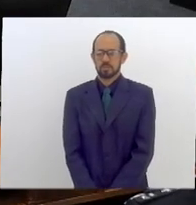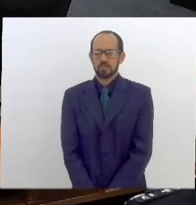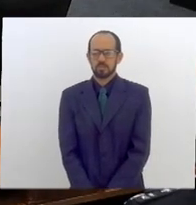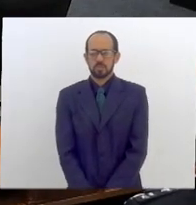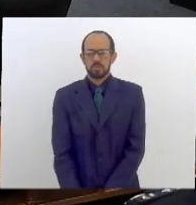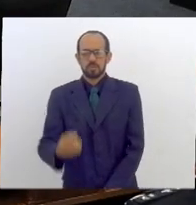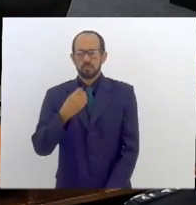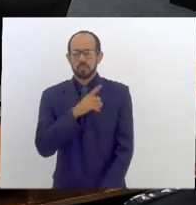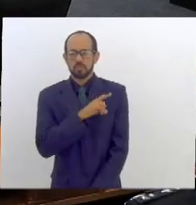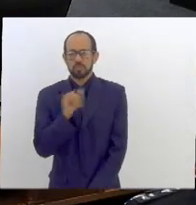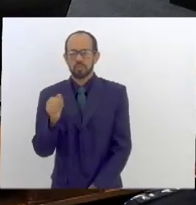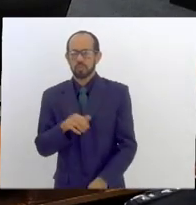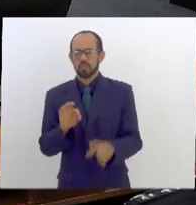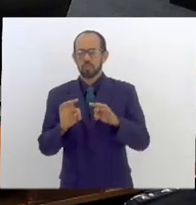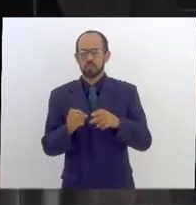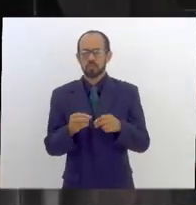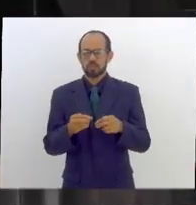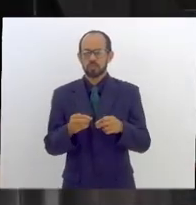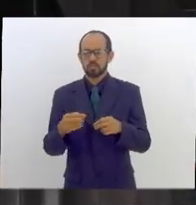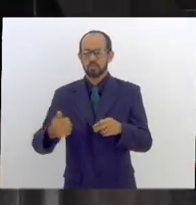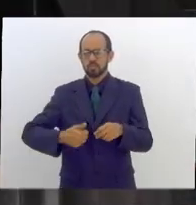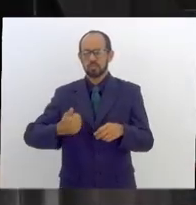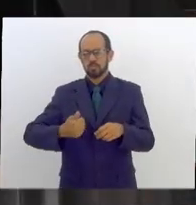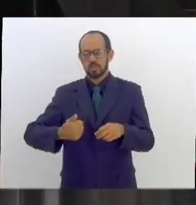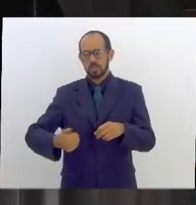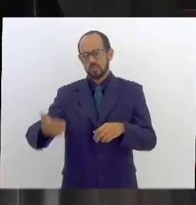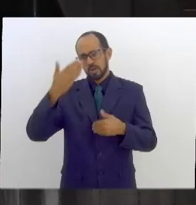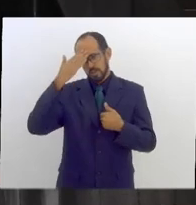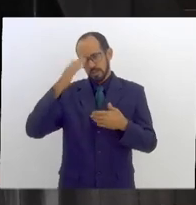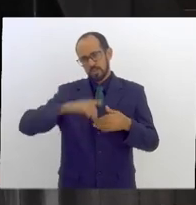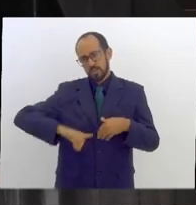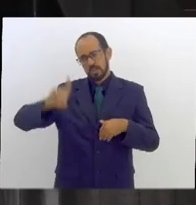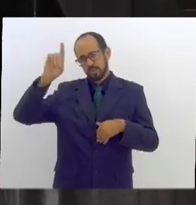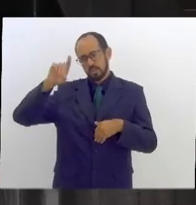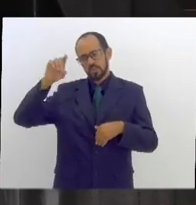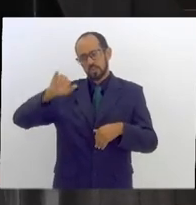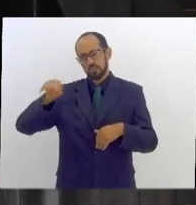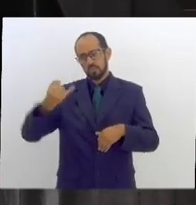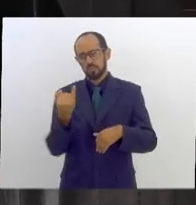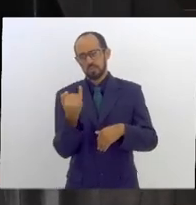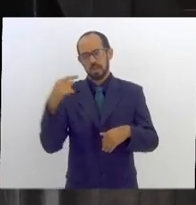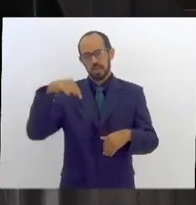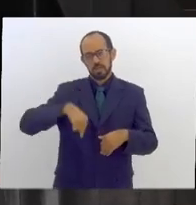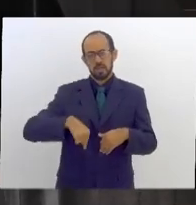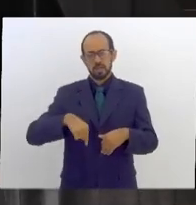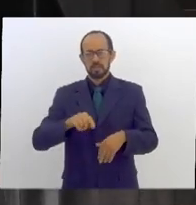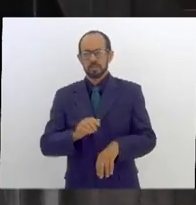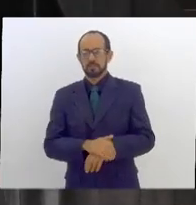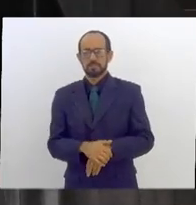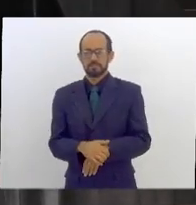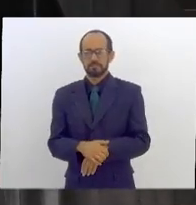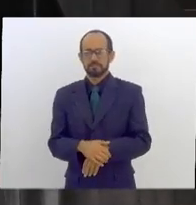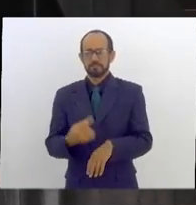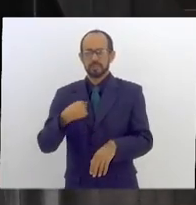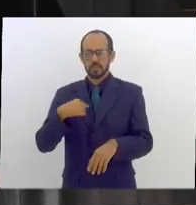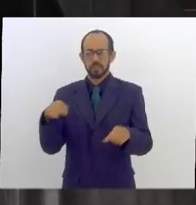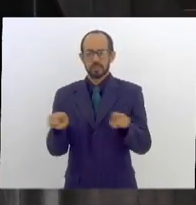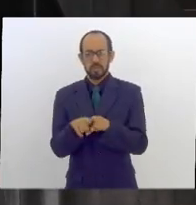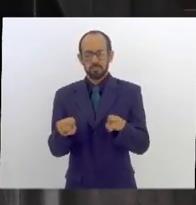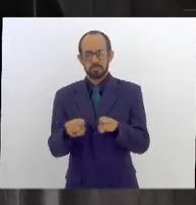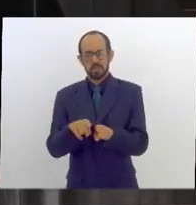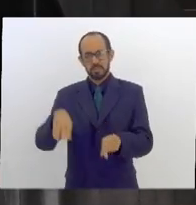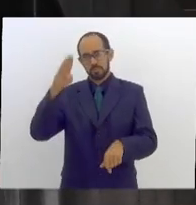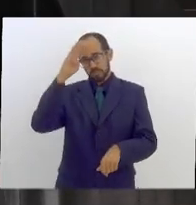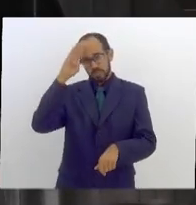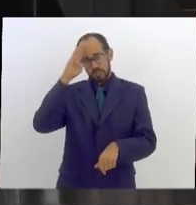Bom dia a todos. Primeiramente, eu quero aqui agradecer a Deus a rica oportunidade de poder estar aqui. Eu, que também sou militar, sou da